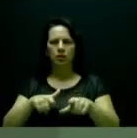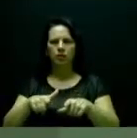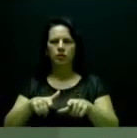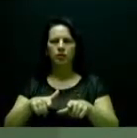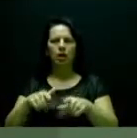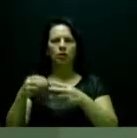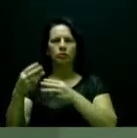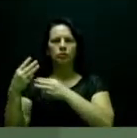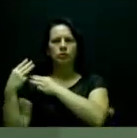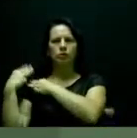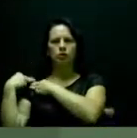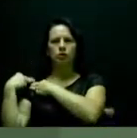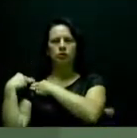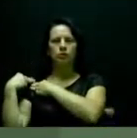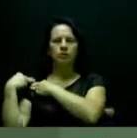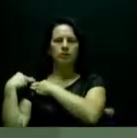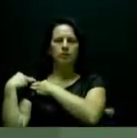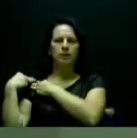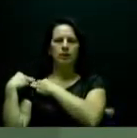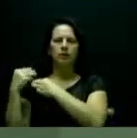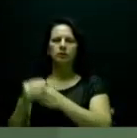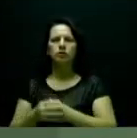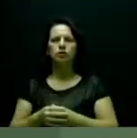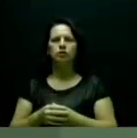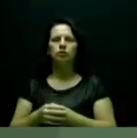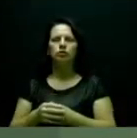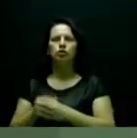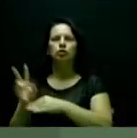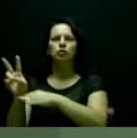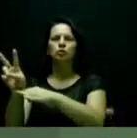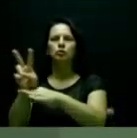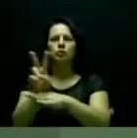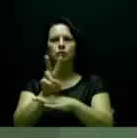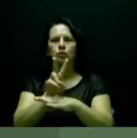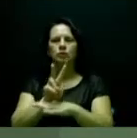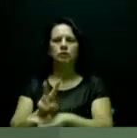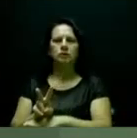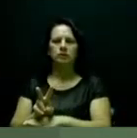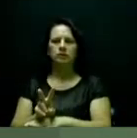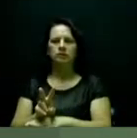um trabalho responsável, um trabalho de dedicação